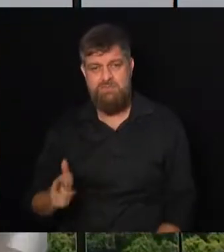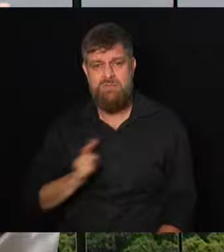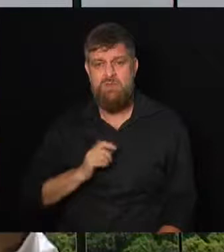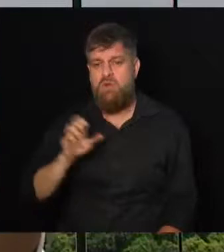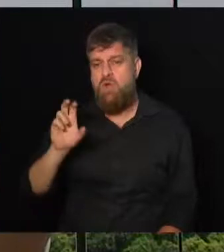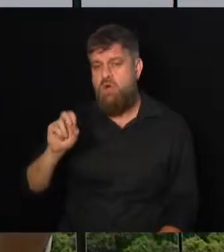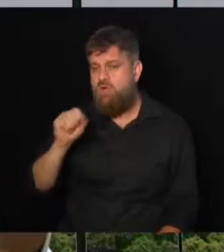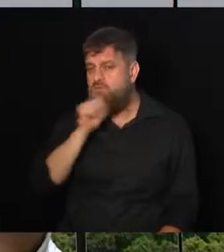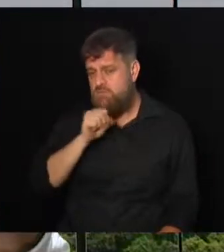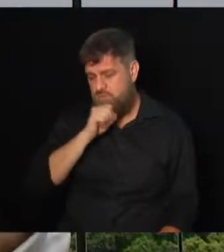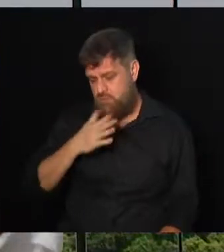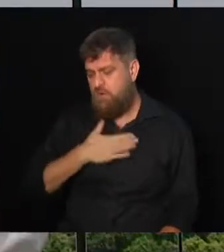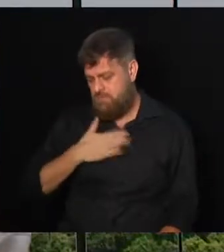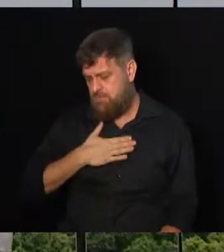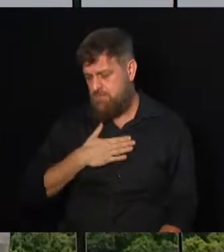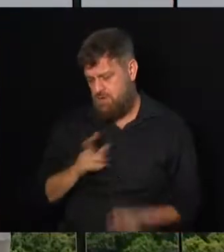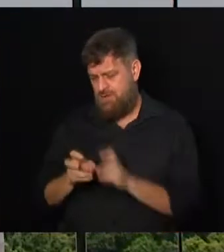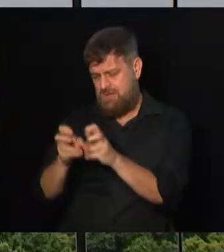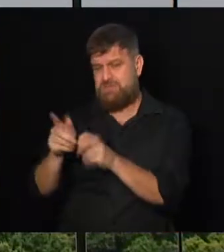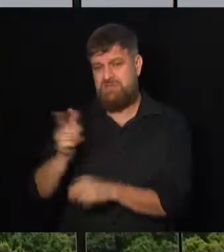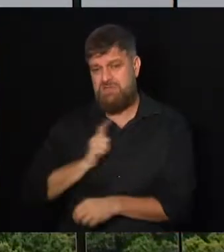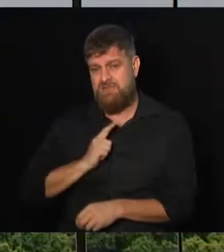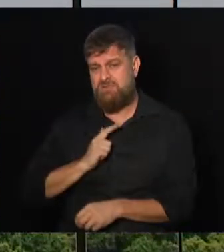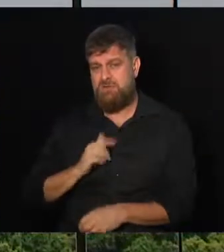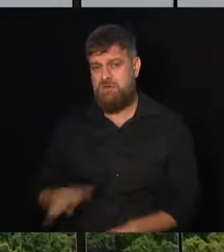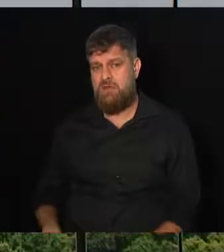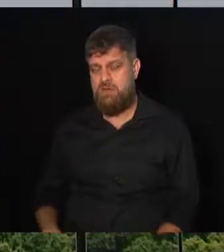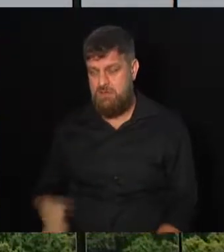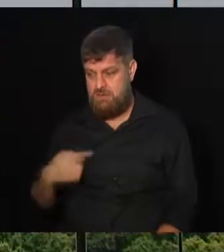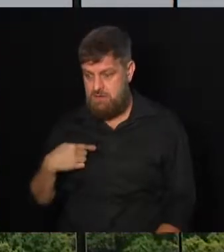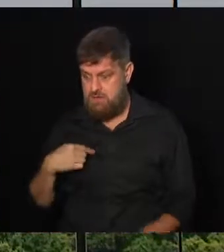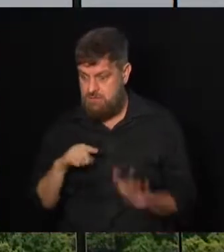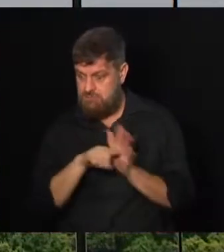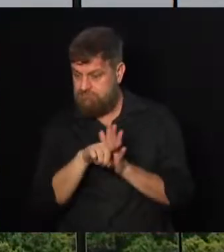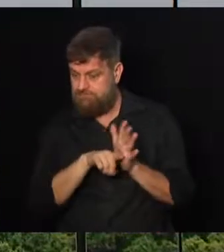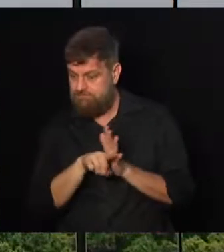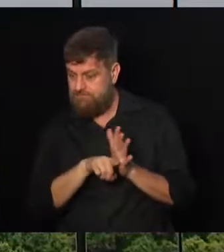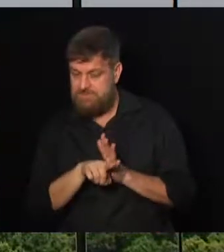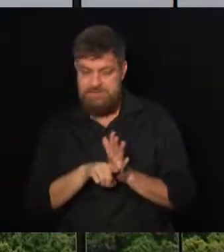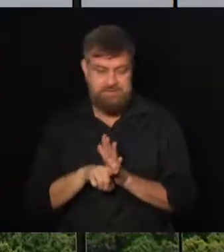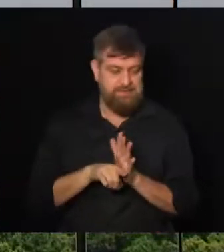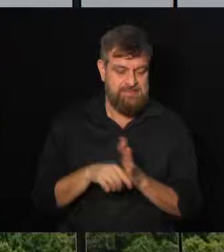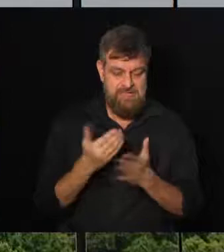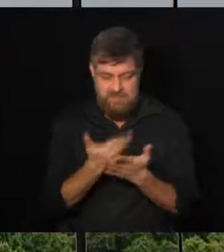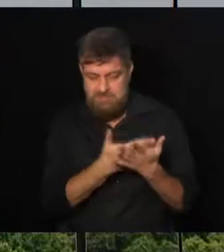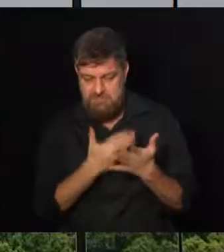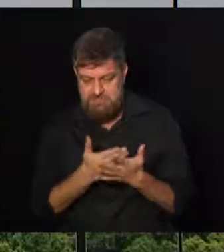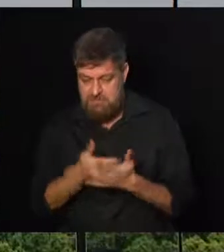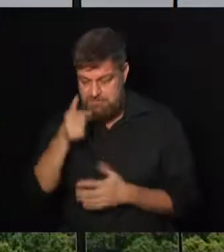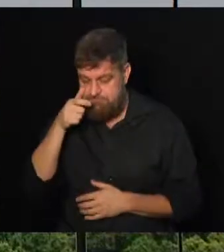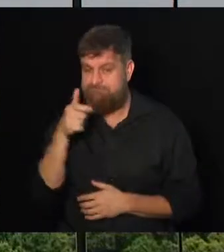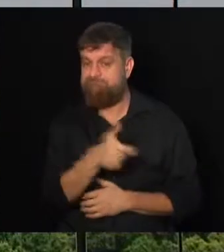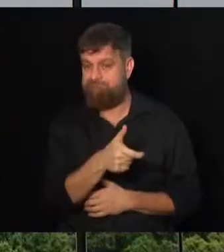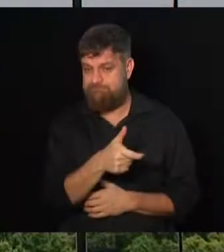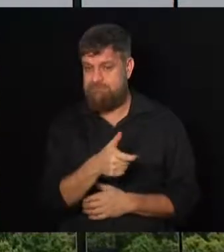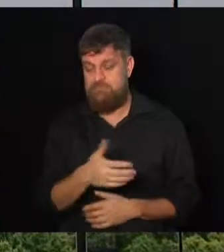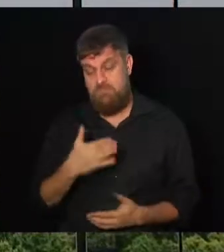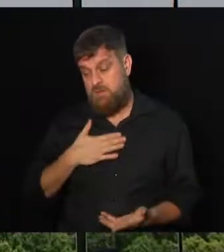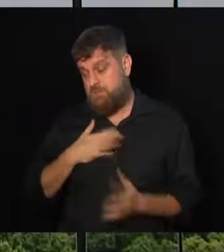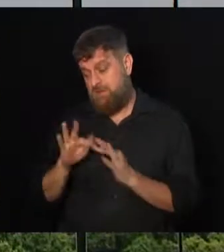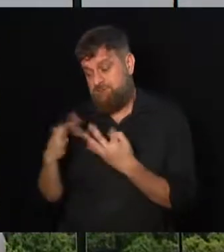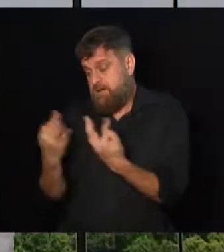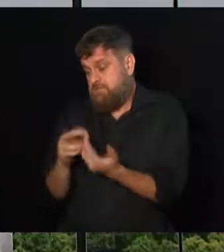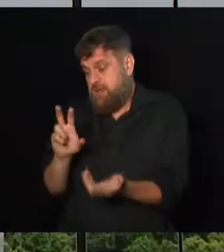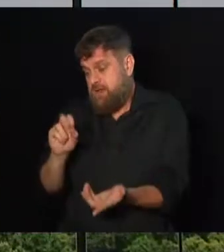avós tiveram câncer. Acho que foi por aí que eu fui inventar de fazer cirurgia oncológica. Né? Mas é uma situação